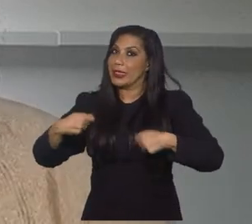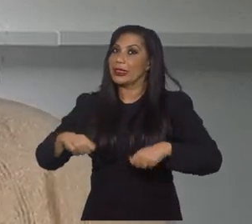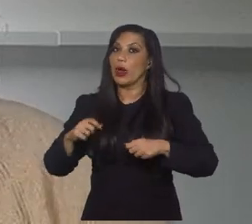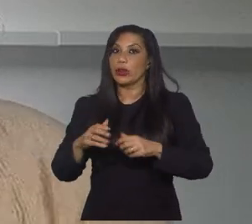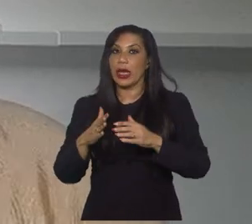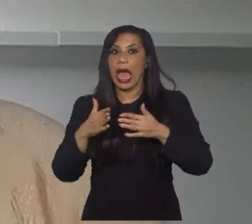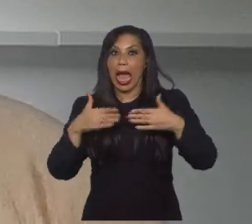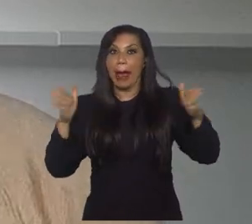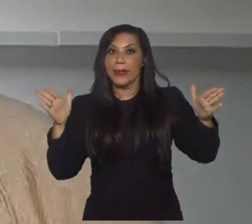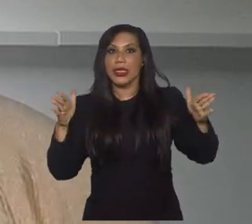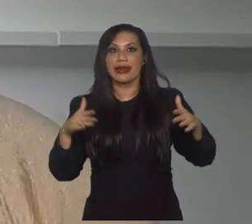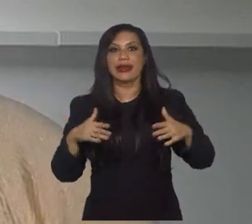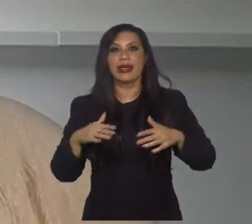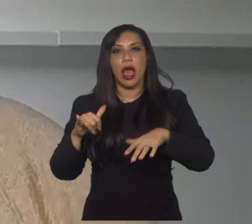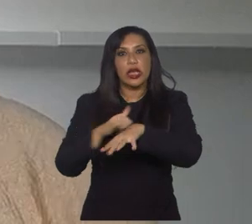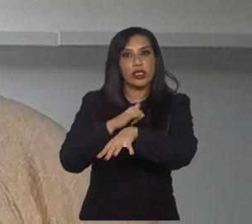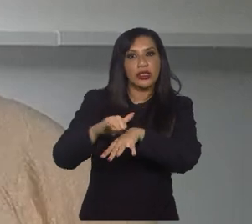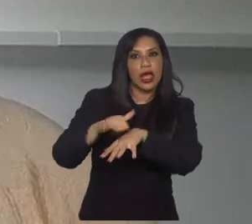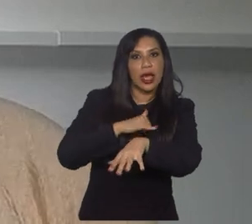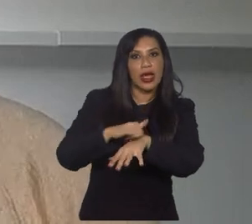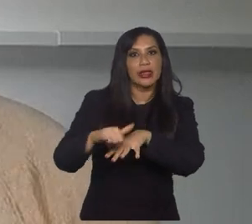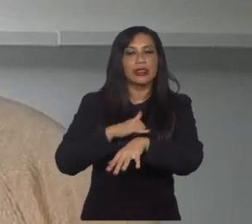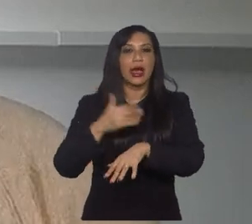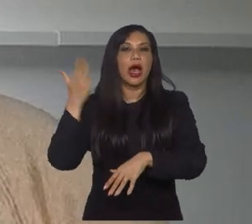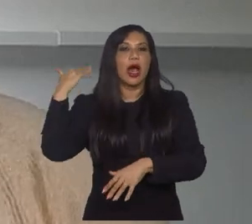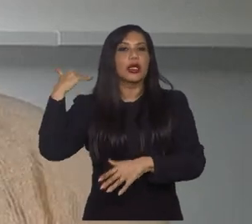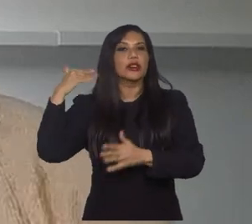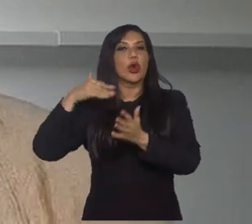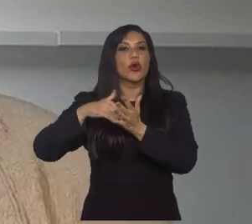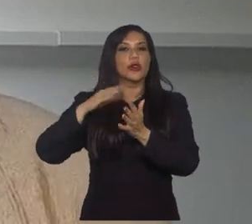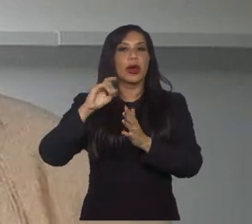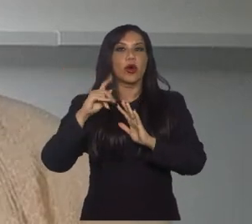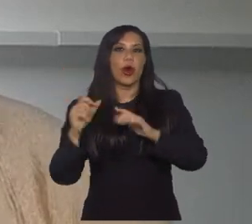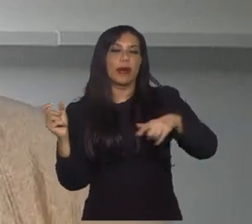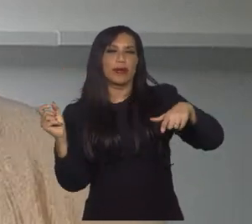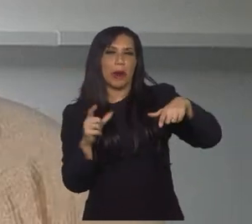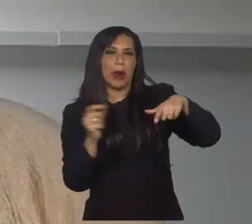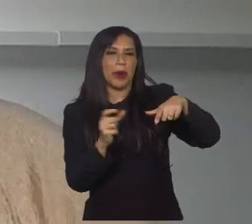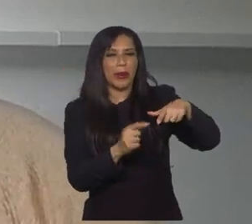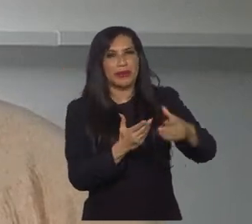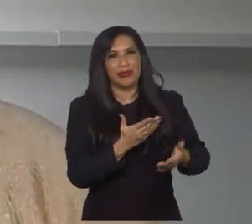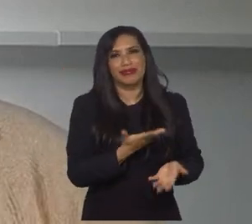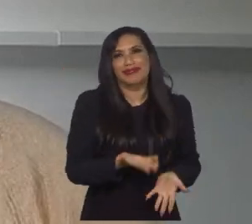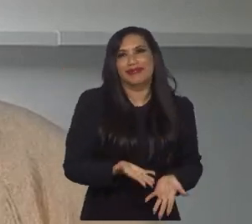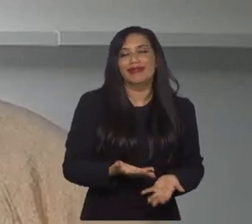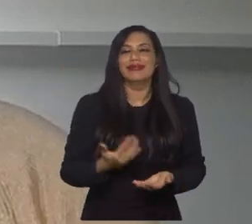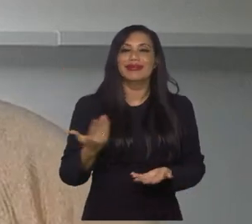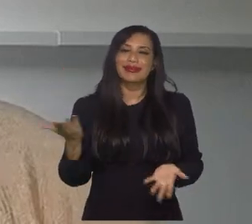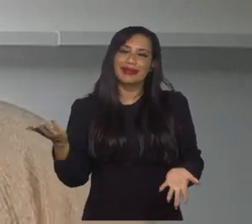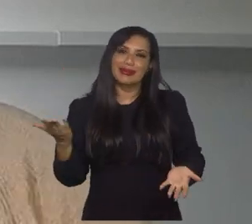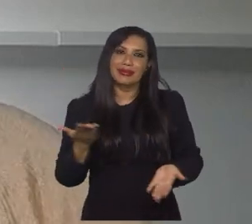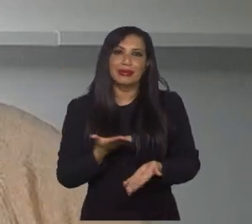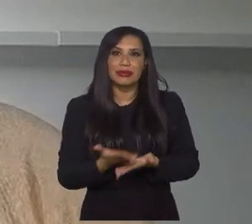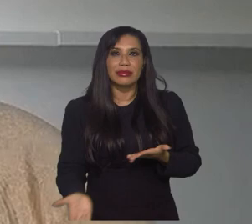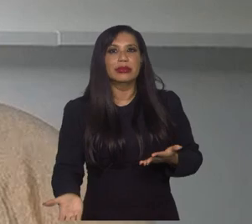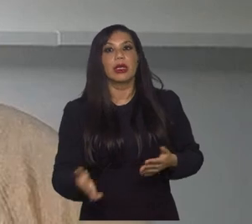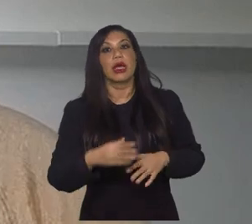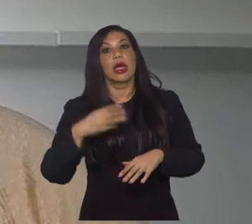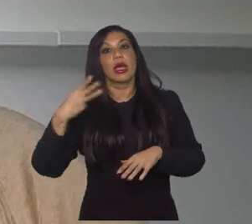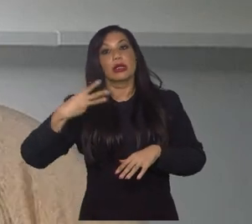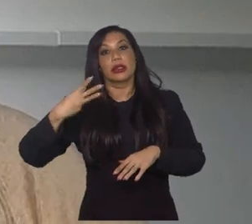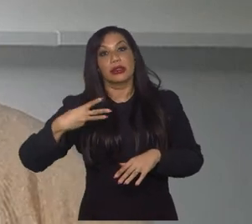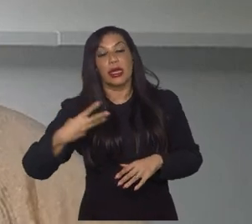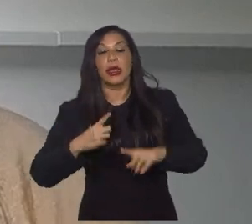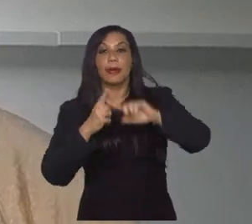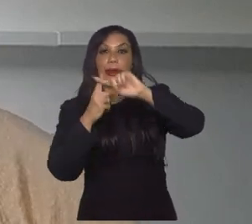abrir um pouco mais. É uma seleção que na última Copa começou sendo goleada para a França, né, mas vem para a sua terceira participação